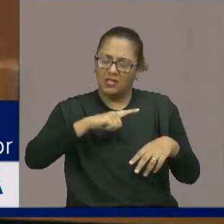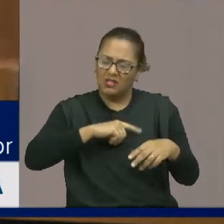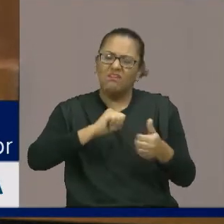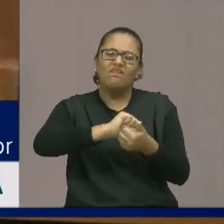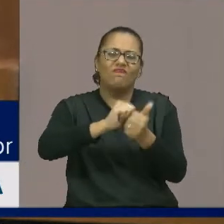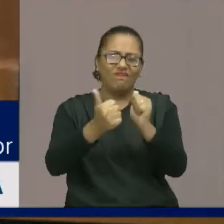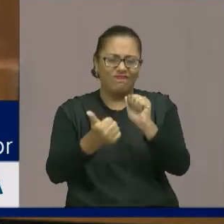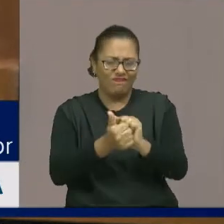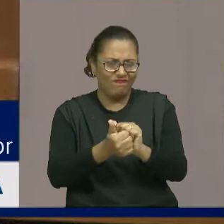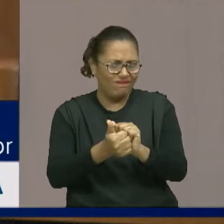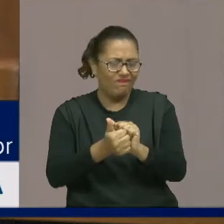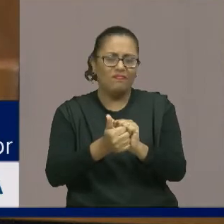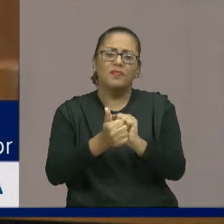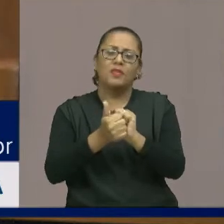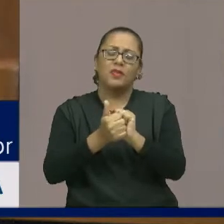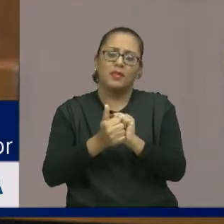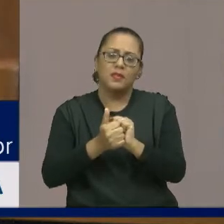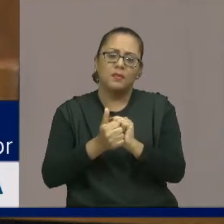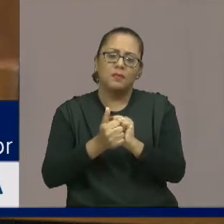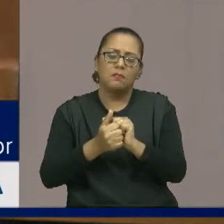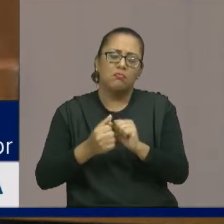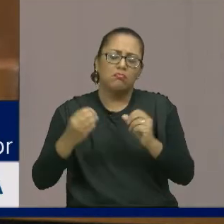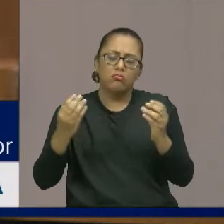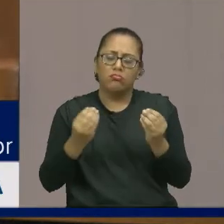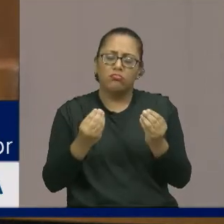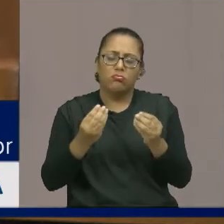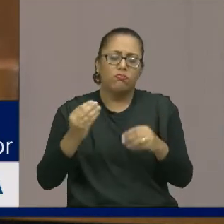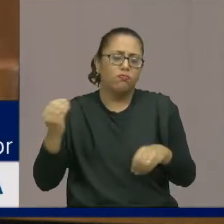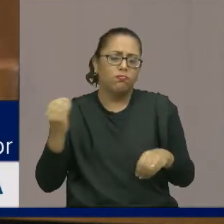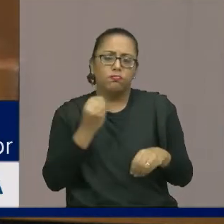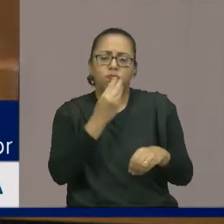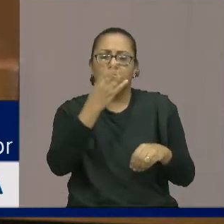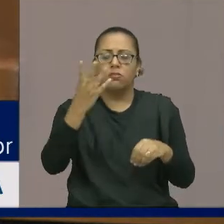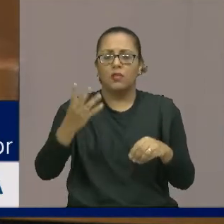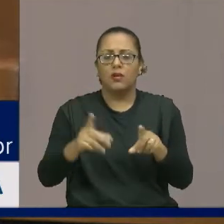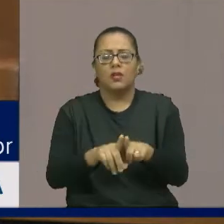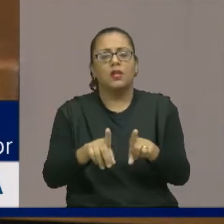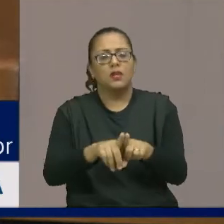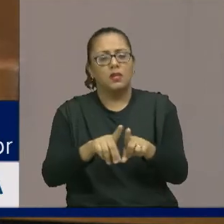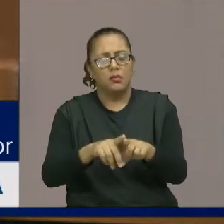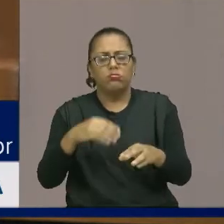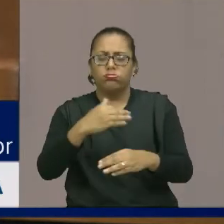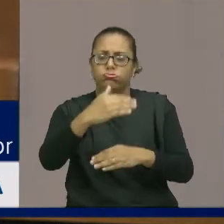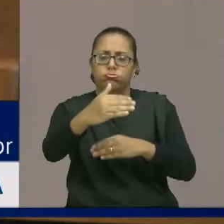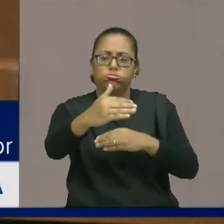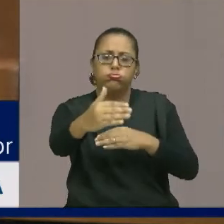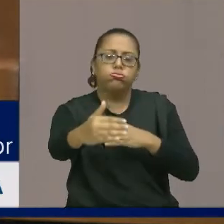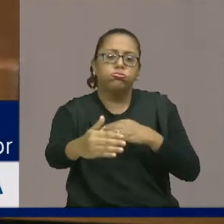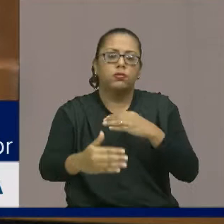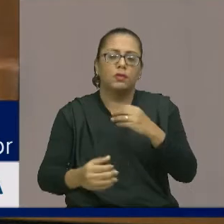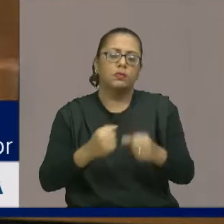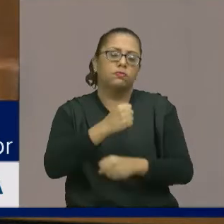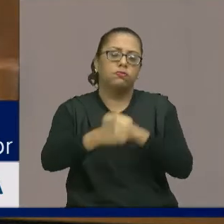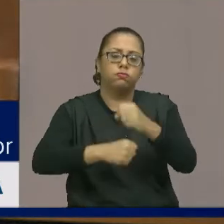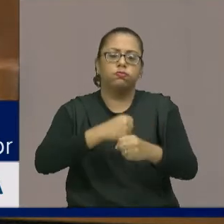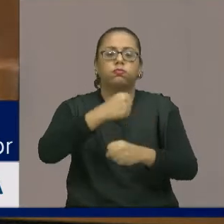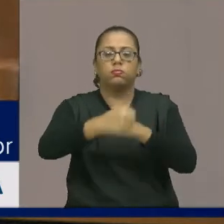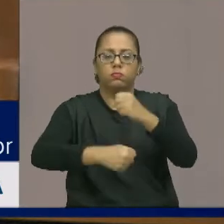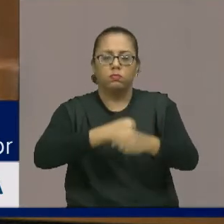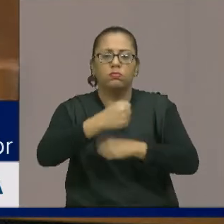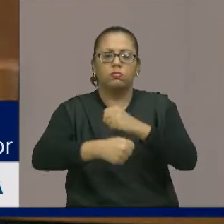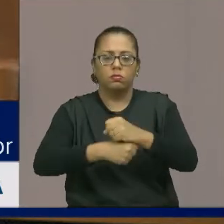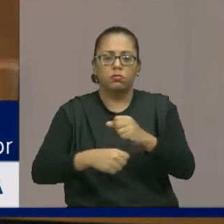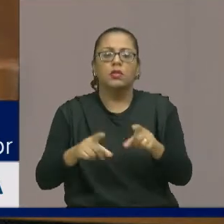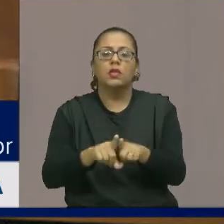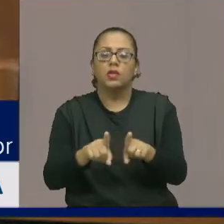esporte. Nós temos programas esportivos permanentes há décadas ocorrendo aqui em São José dos Campos, as escolinhas de